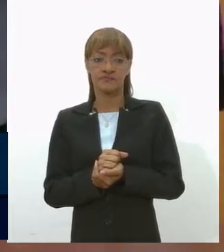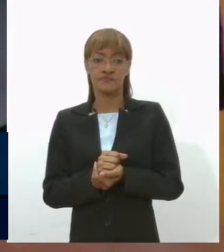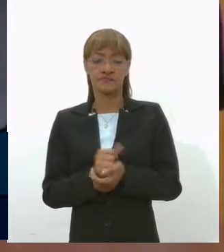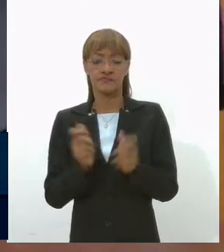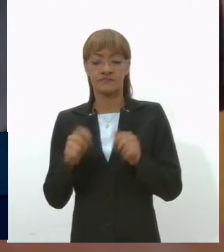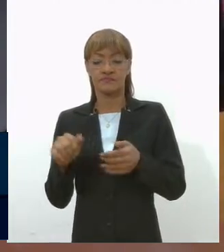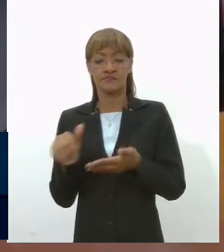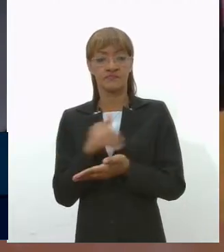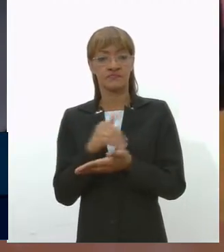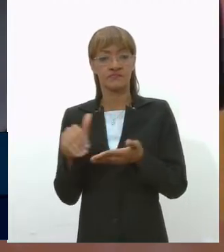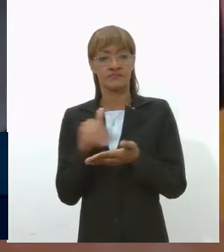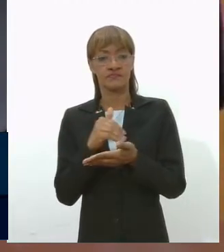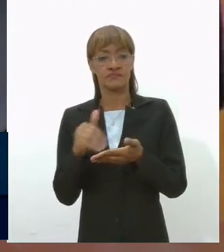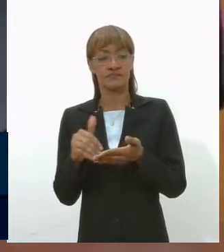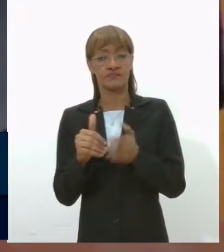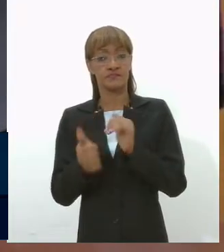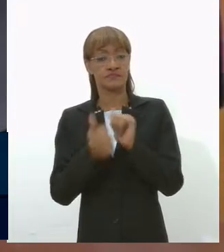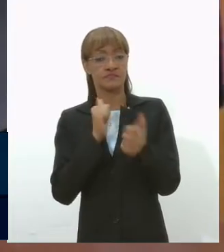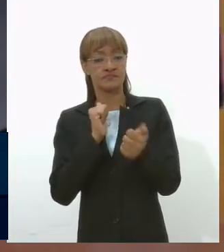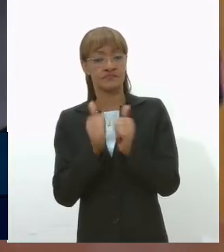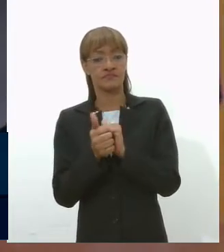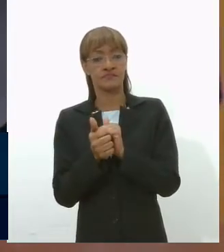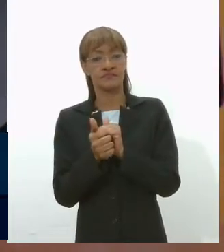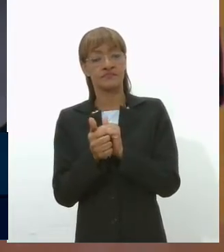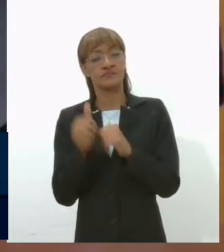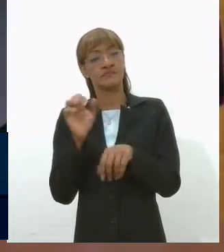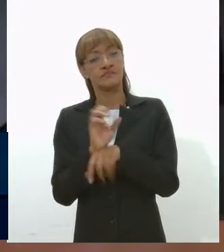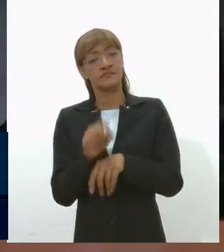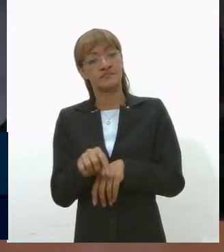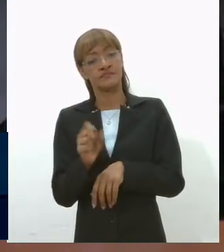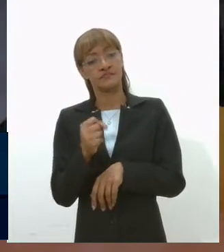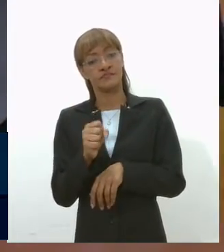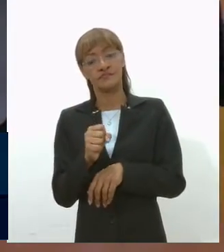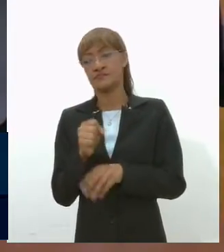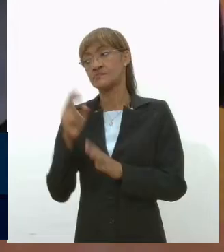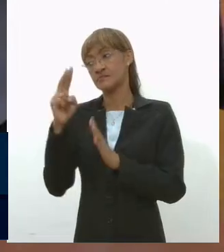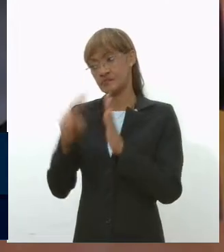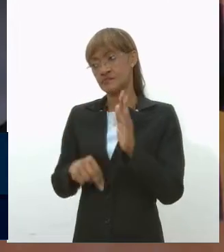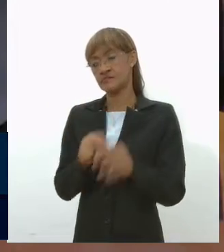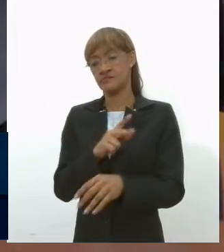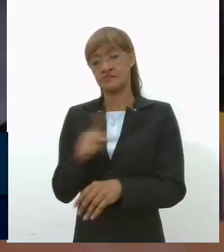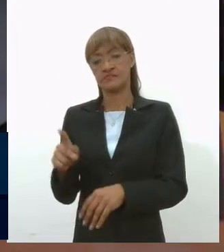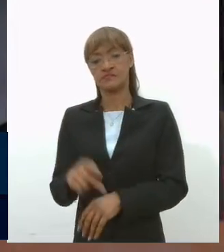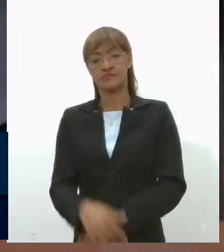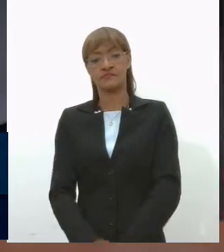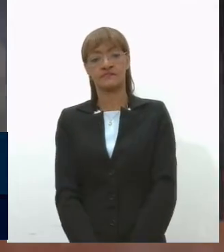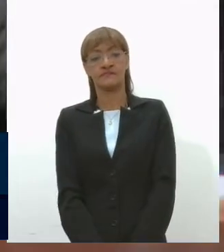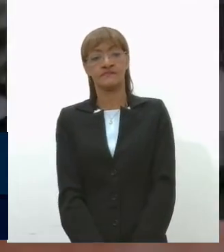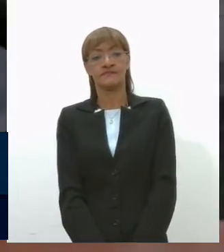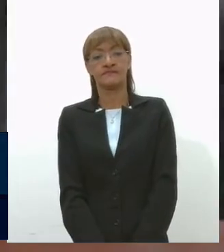para a Secretaria de Esporte, do Estado de Sergipe. Lido o expediente, senhor presidente.